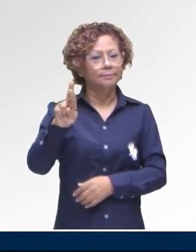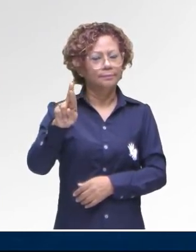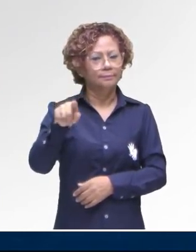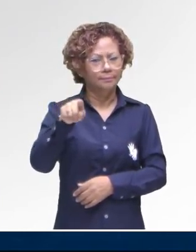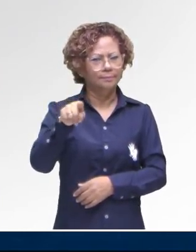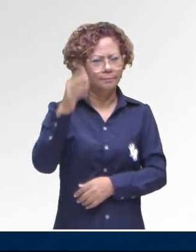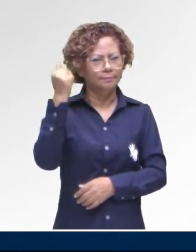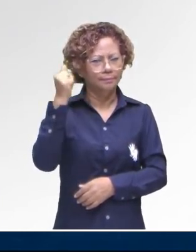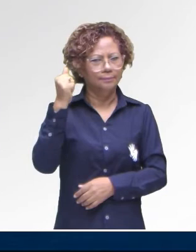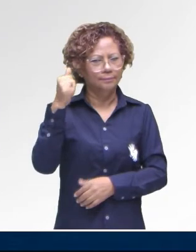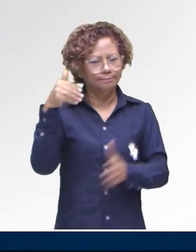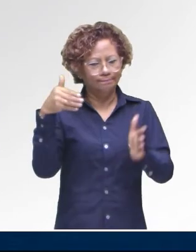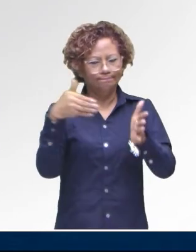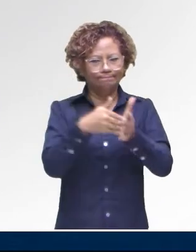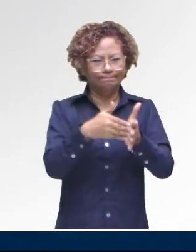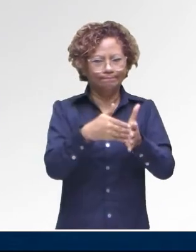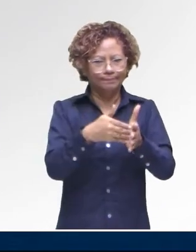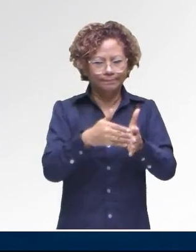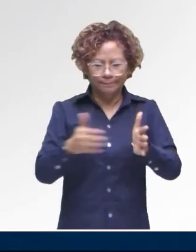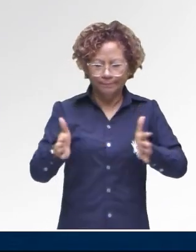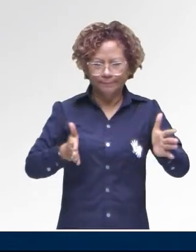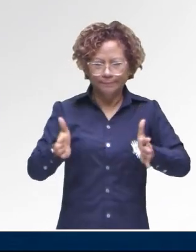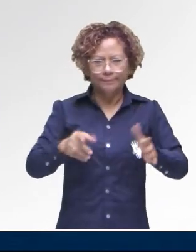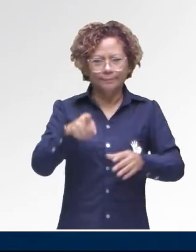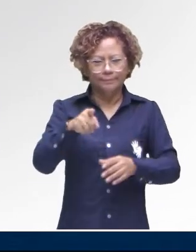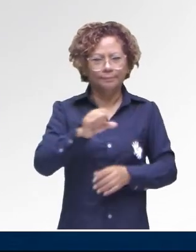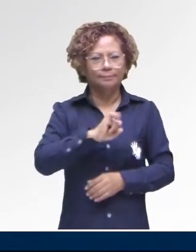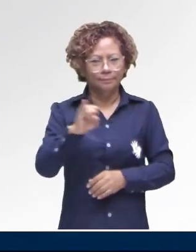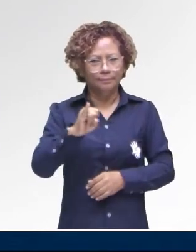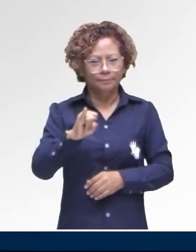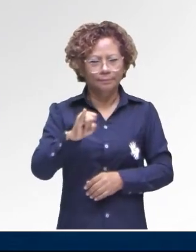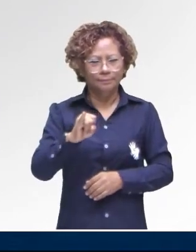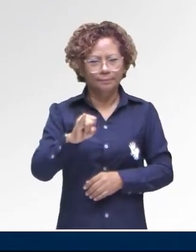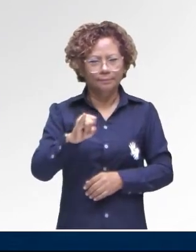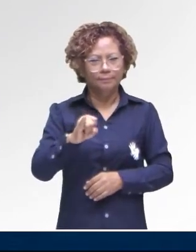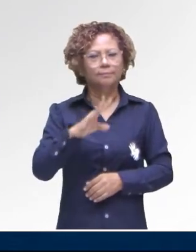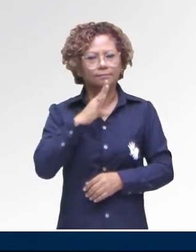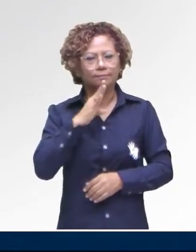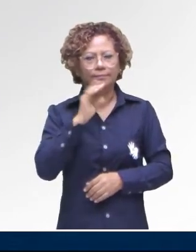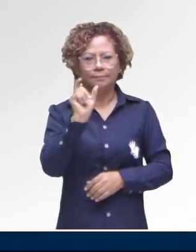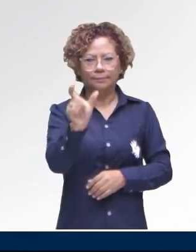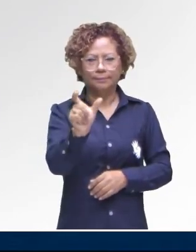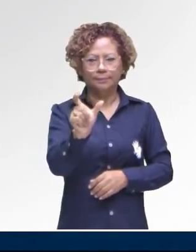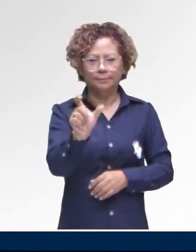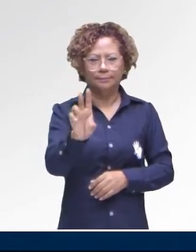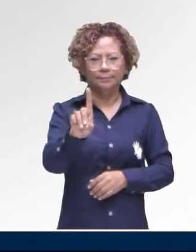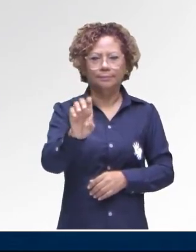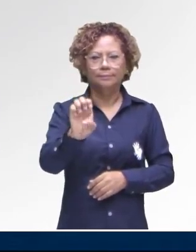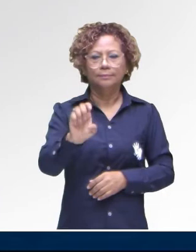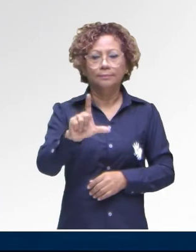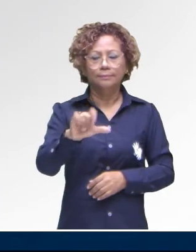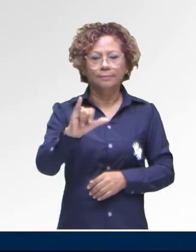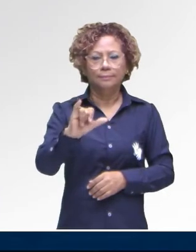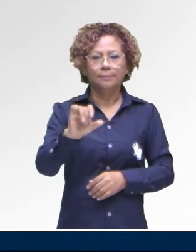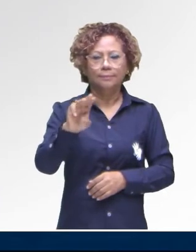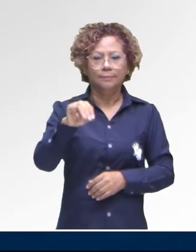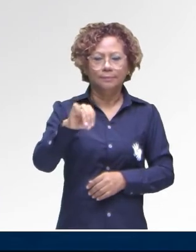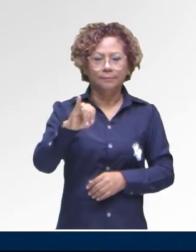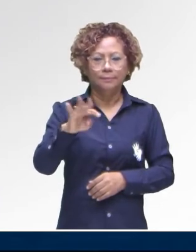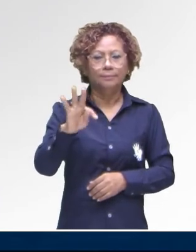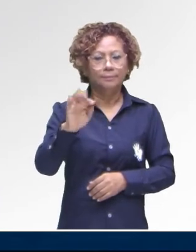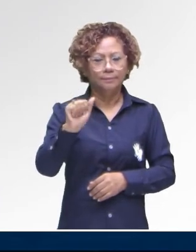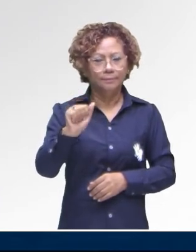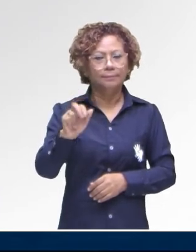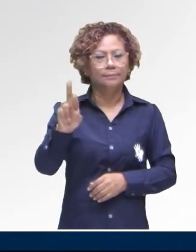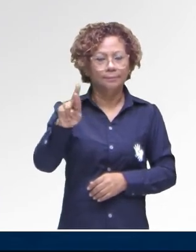Muito bem. Se você sabe o que é delimitar, você sabe que essa alternativa é verdadeira,